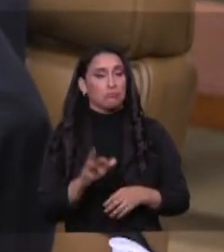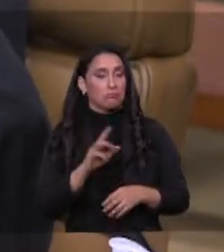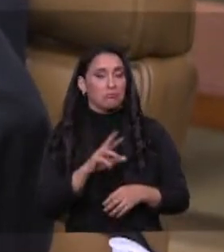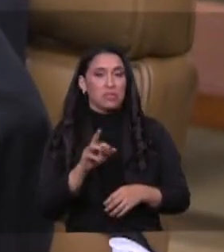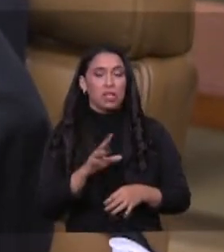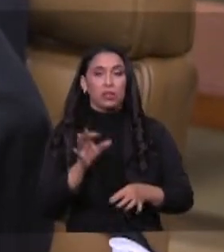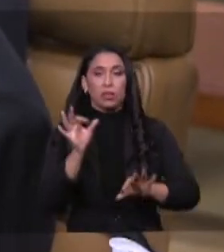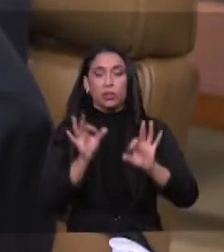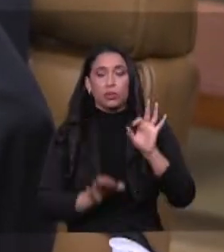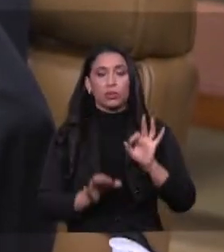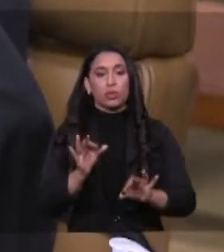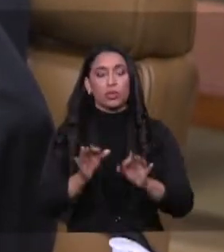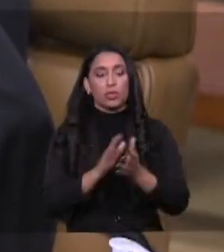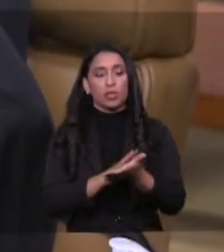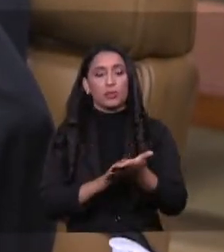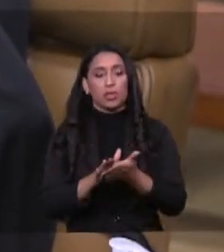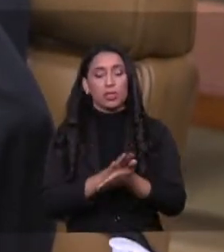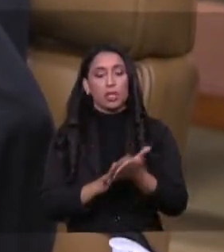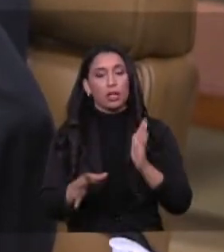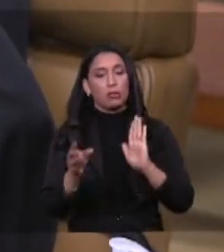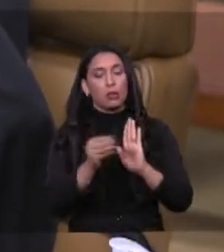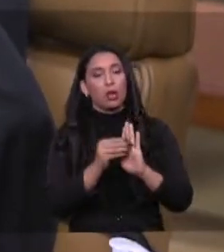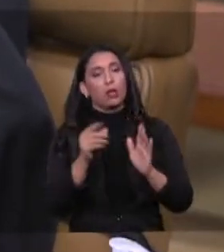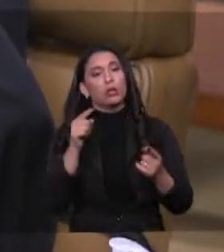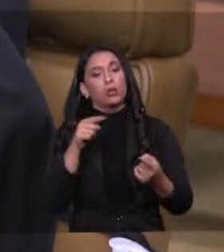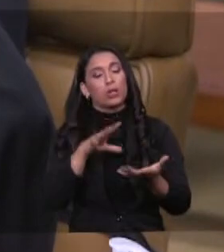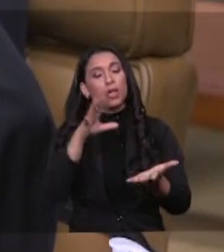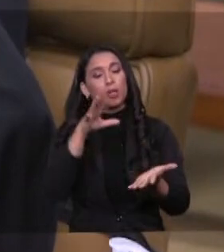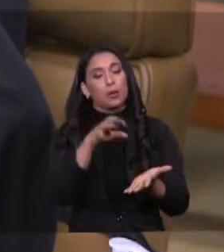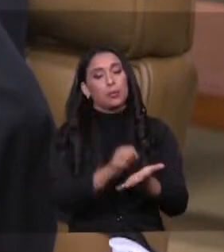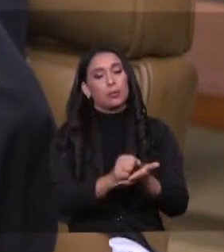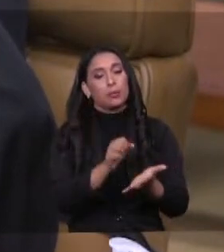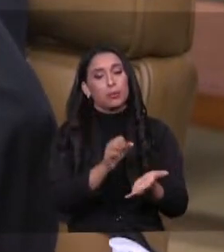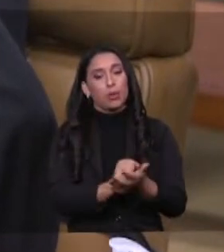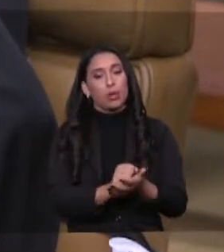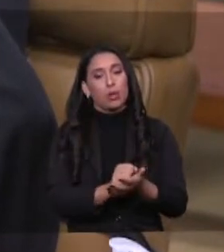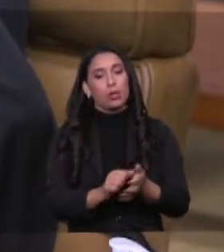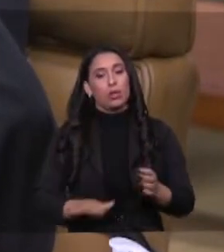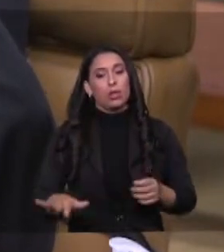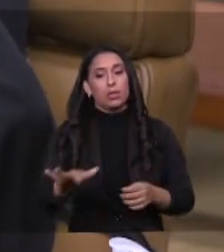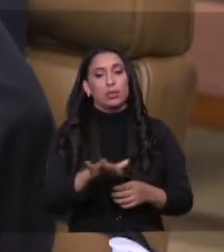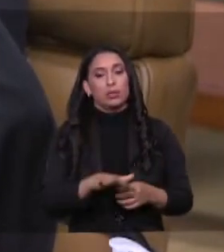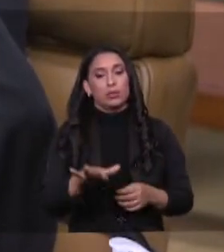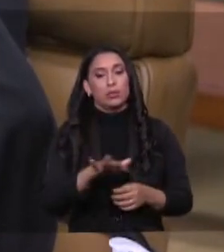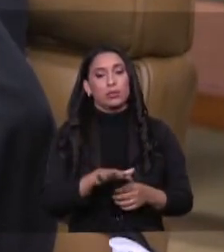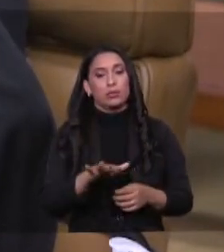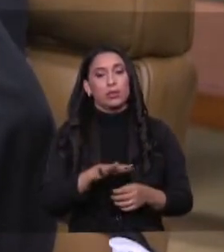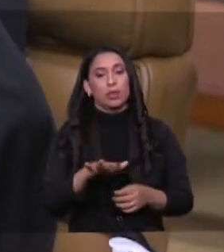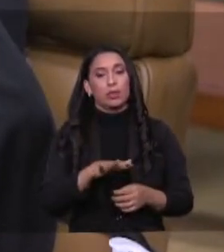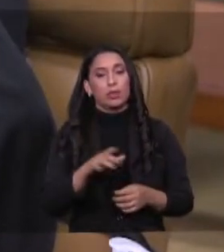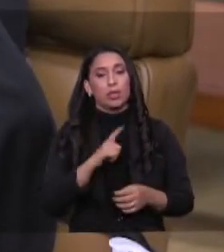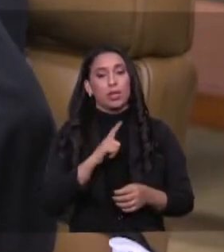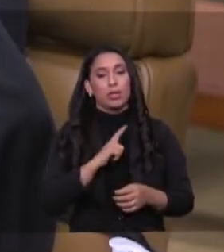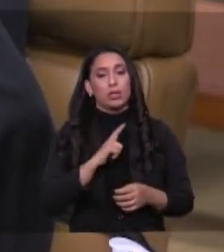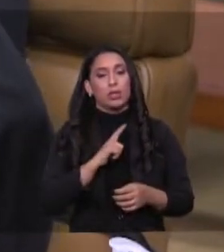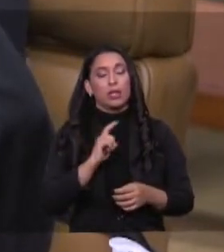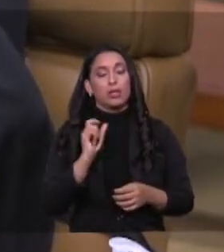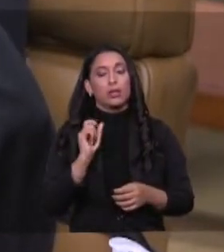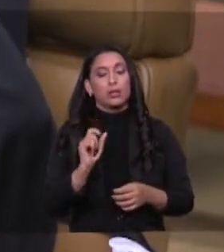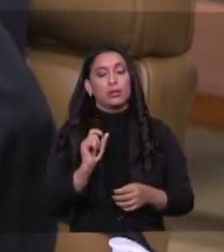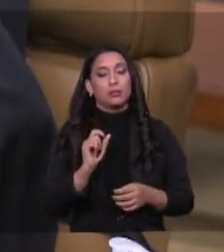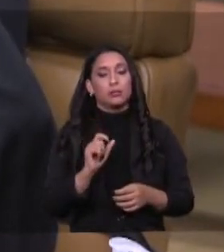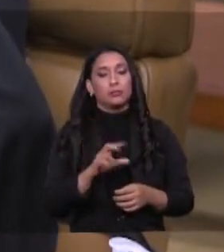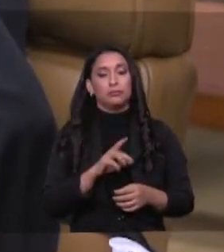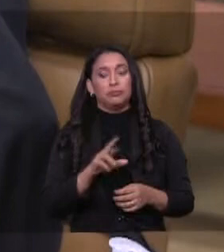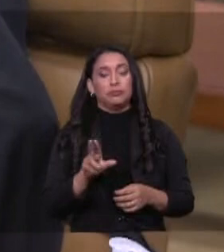jurídicos os atos que tenham por objeto a posse, o domínio ou a ocupação desses espaços ou exploração das suas riquezas,